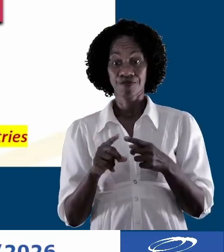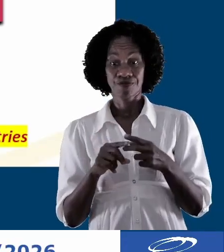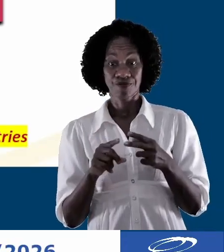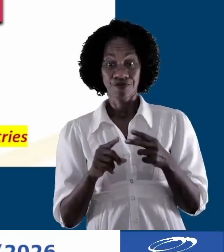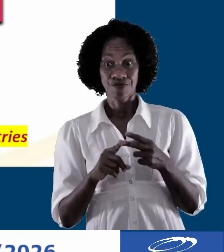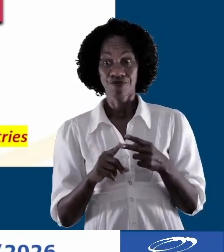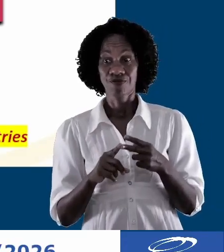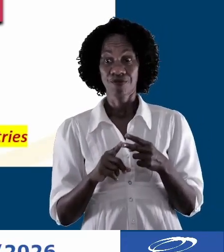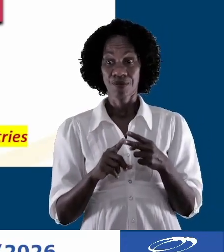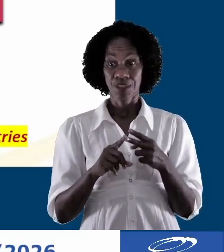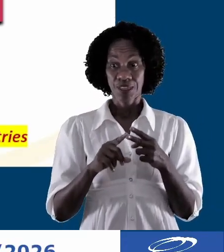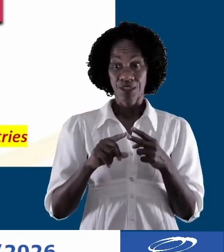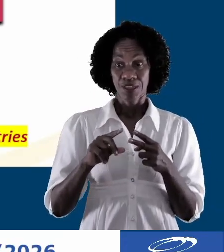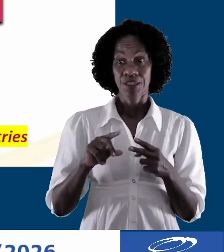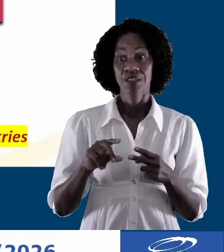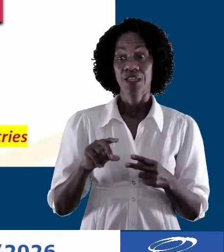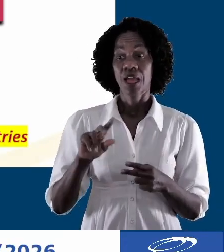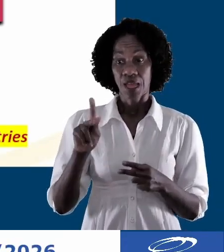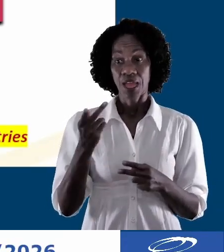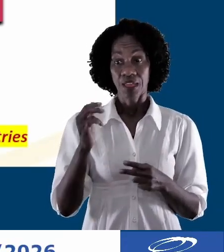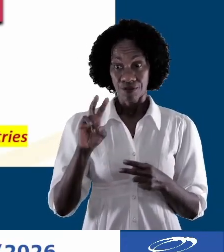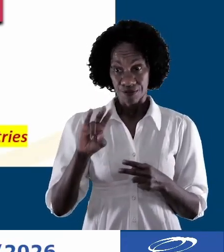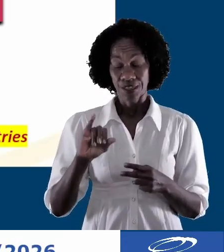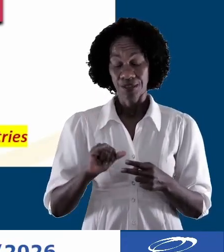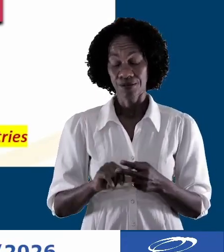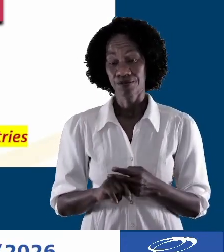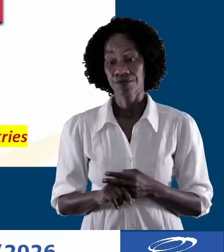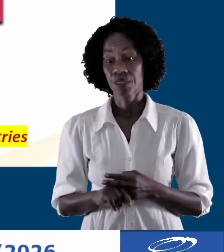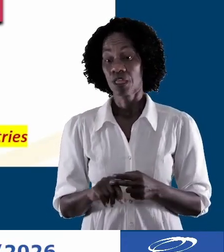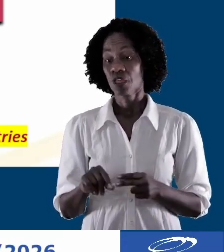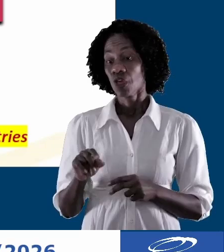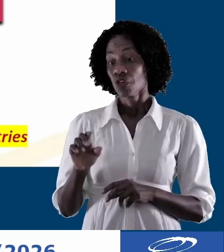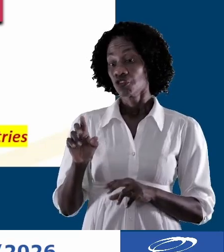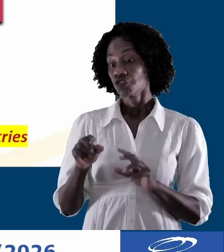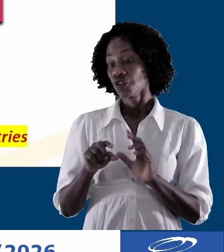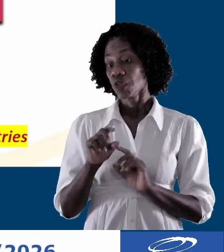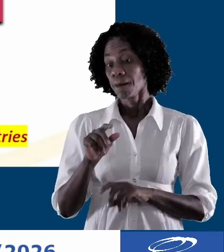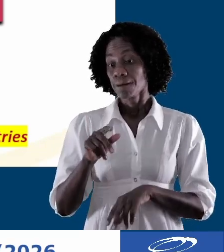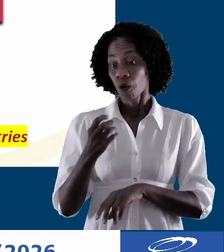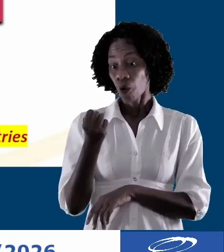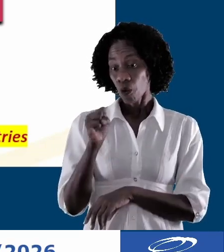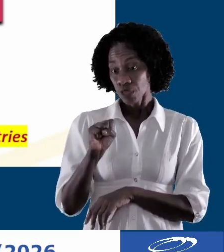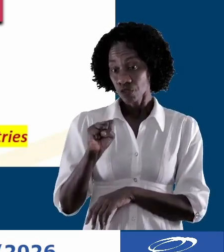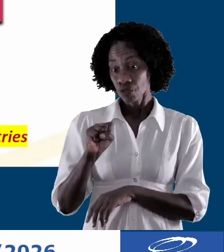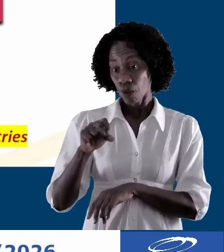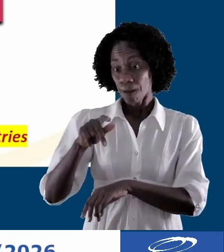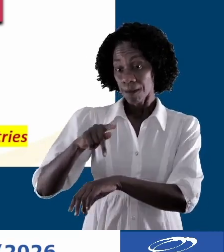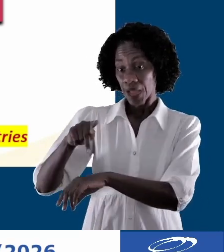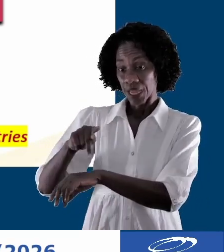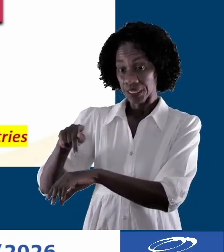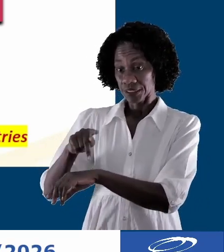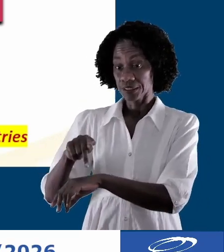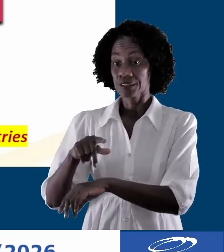migratórias. Nesse mapa, a gente observa os 8 países com maior incidência de tuberculose, a maioria deles